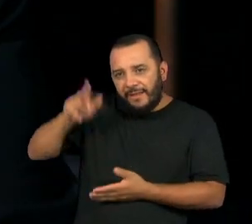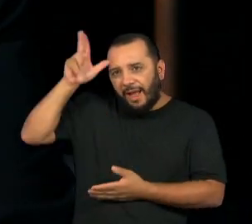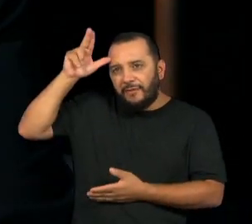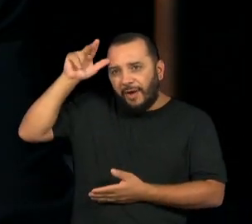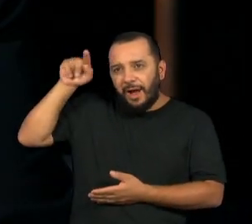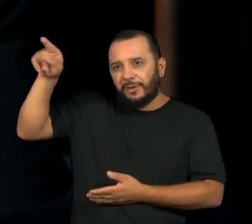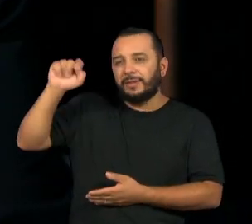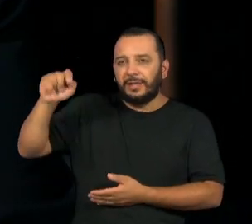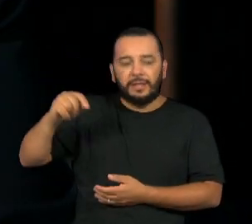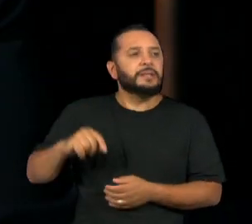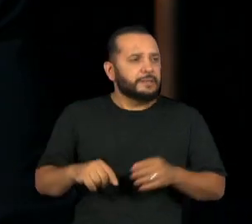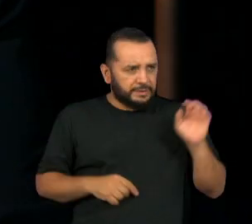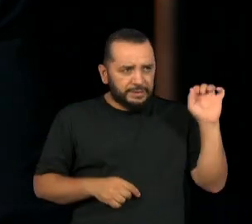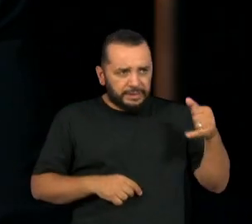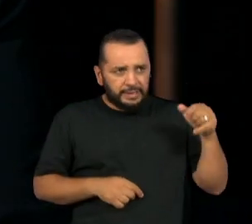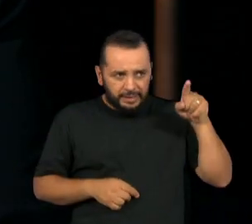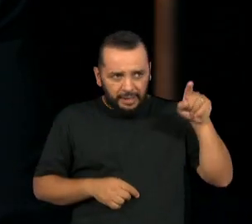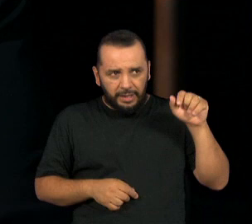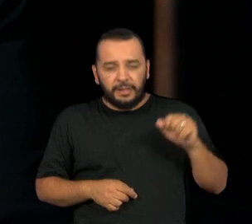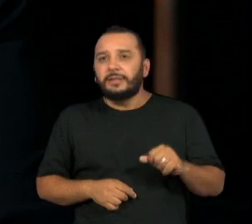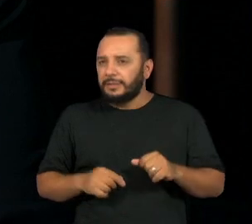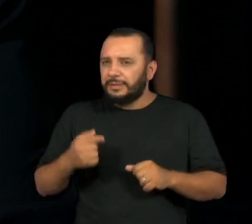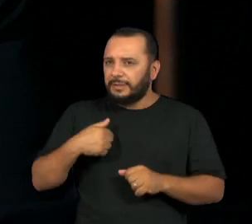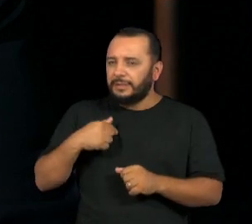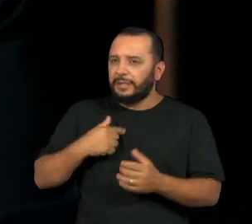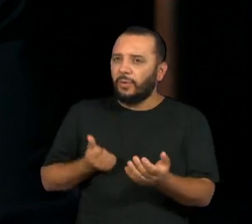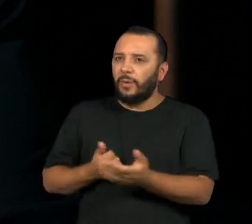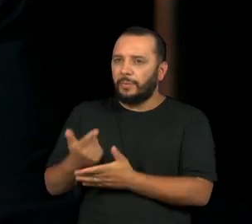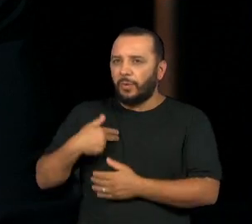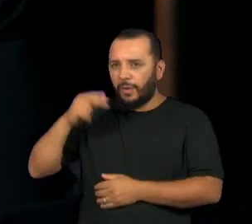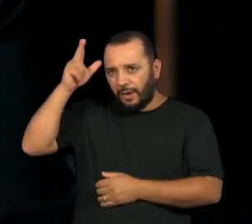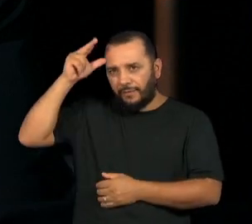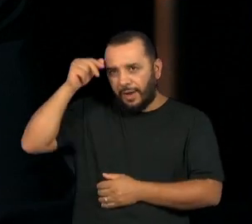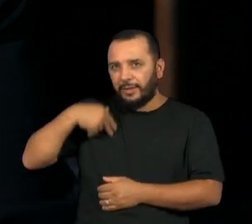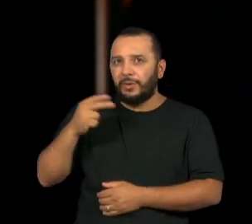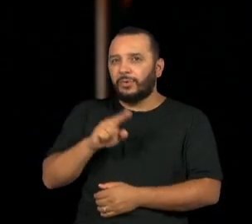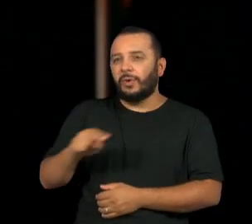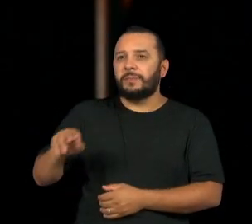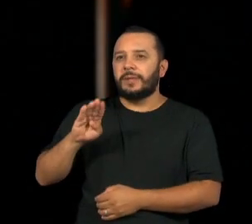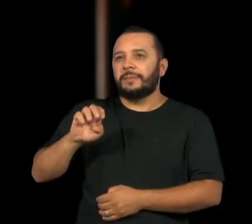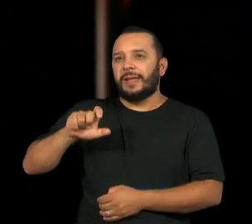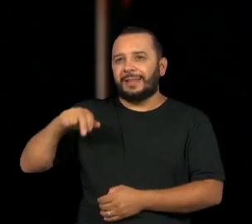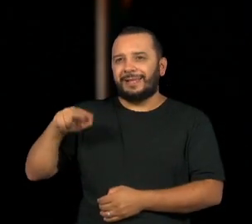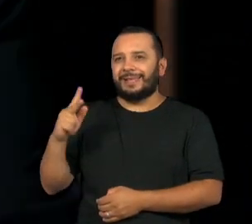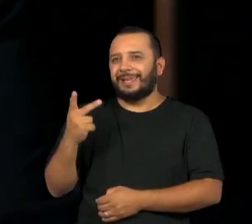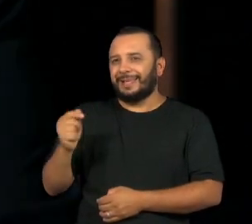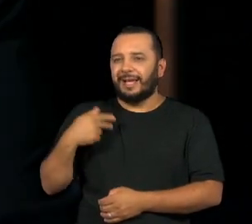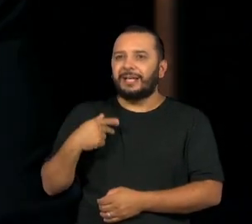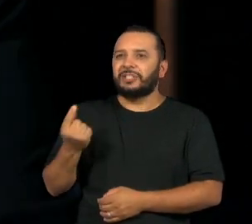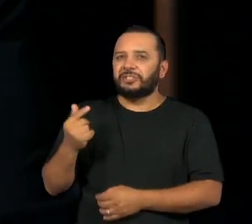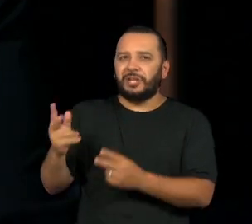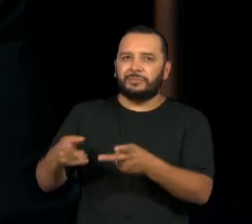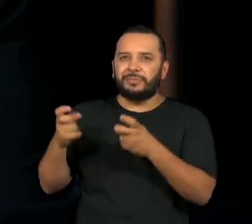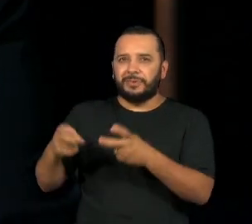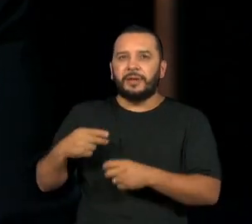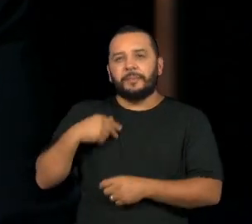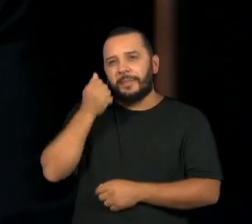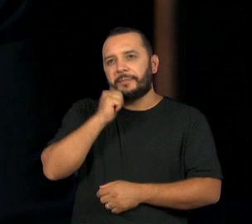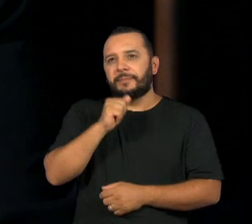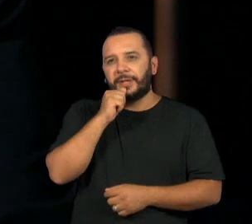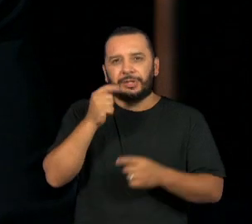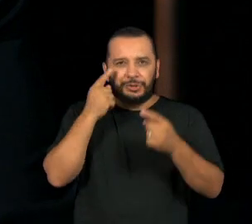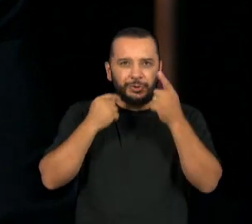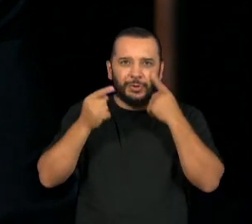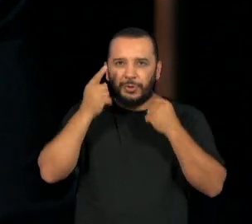Ele comprou um cavalo... Deu o nome de Belinha, ele ganhou uma grana que ela sua mãe. Minha mãe chorou